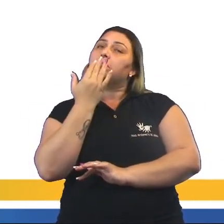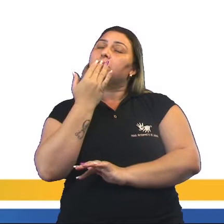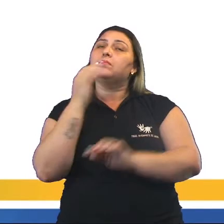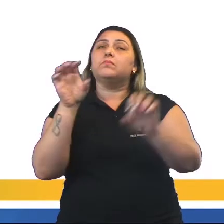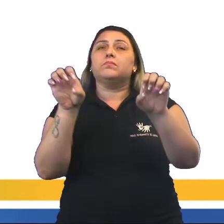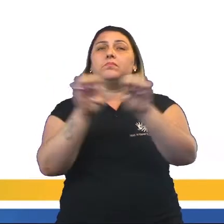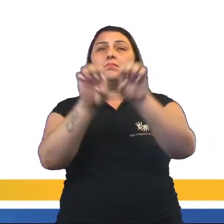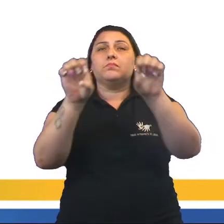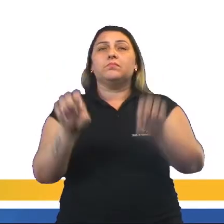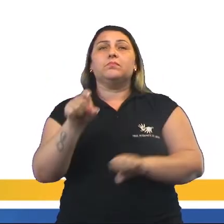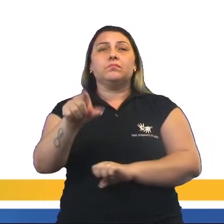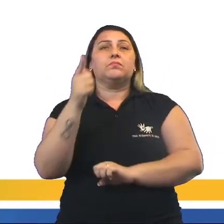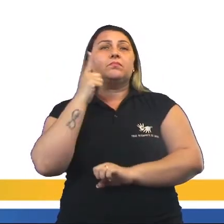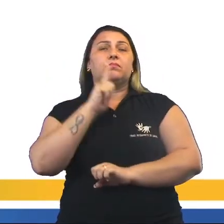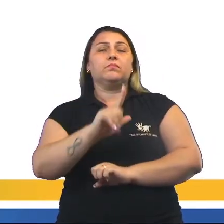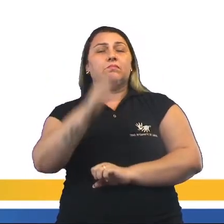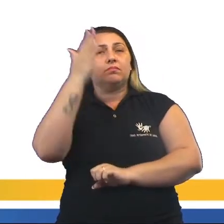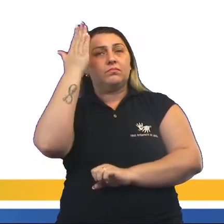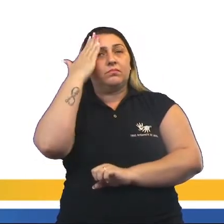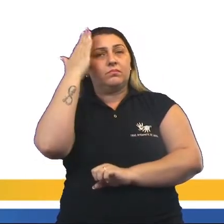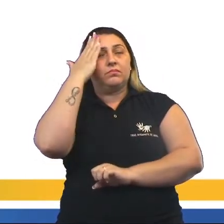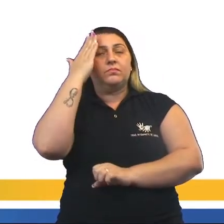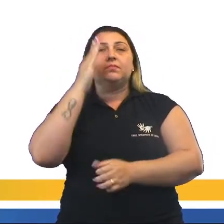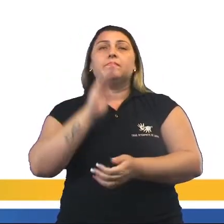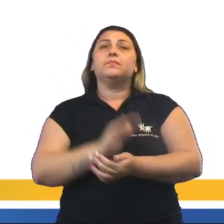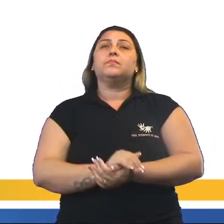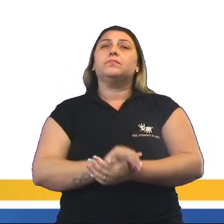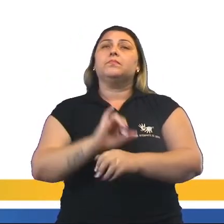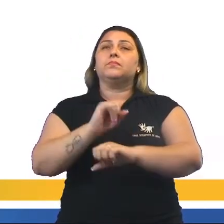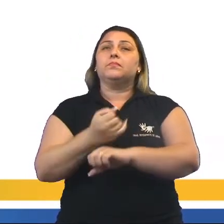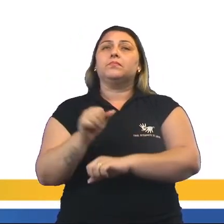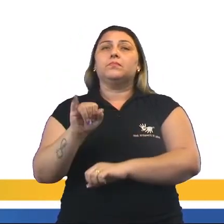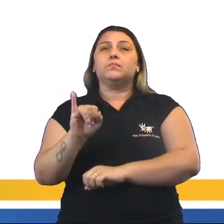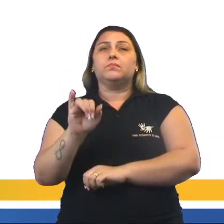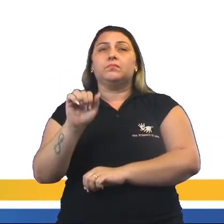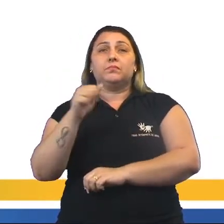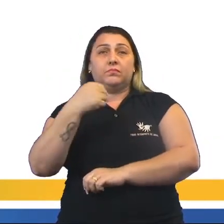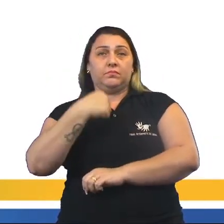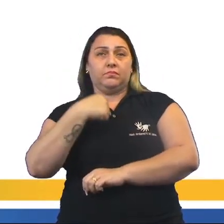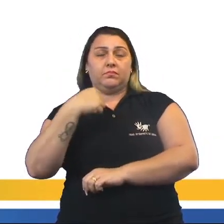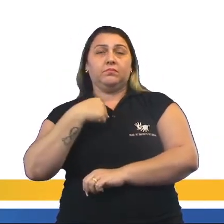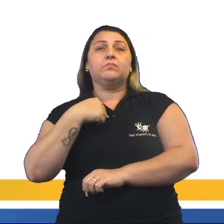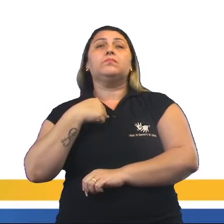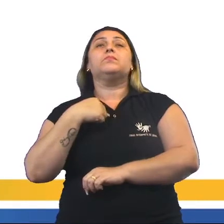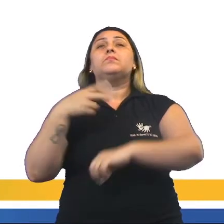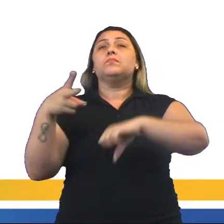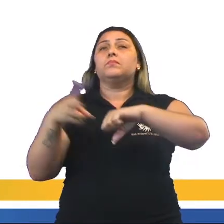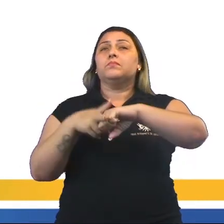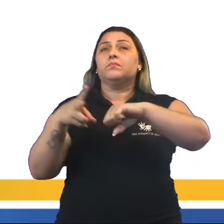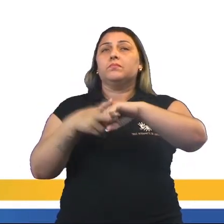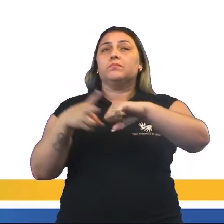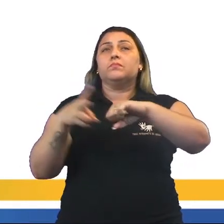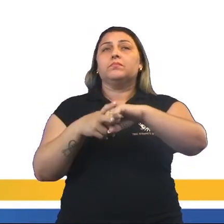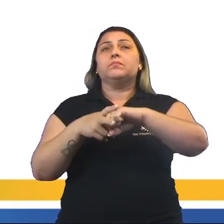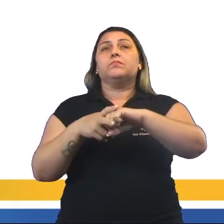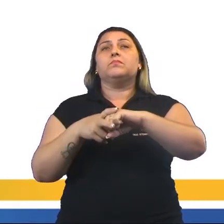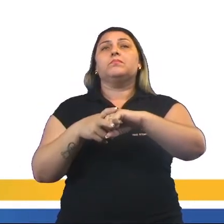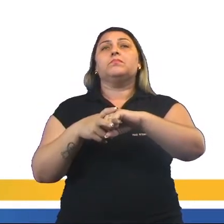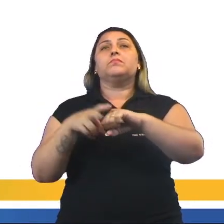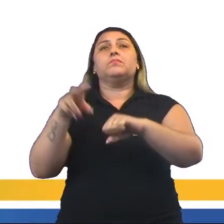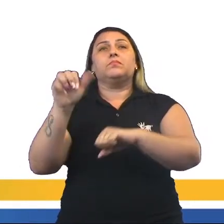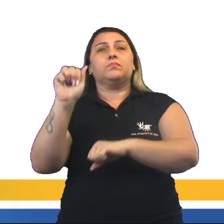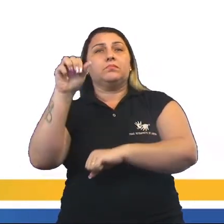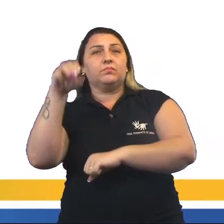da estrutura para vocês conseguirem identificar, tá? Então, o sujeito é I, eu. A conjugação do verbo to be para I é